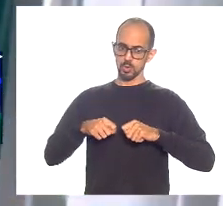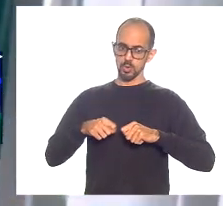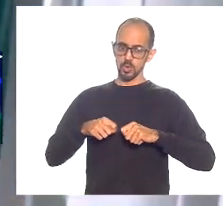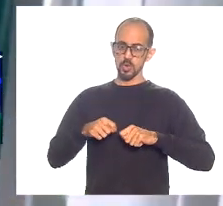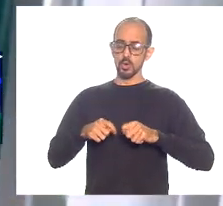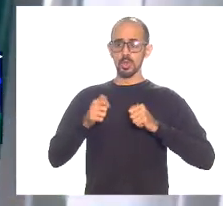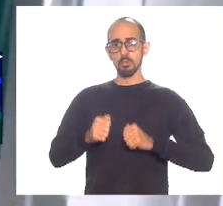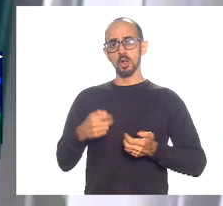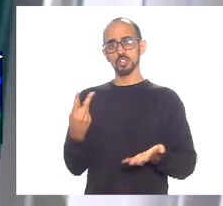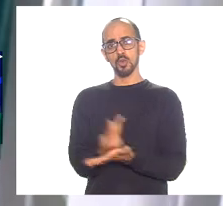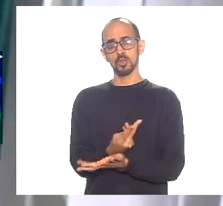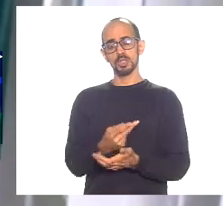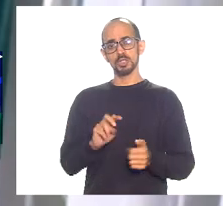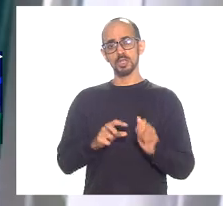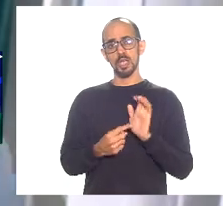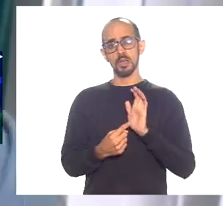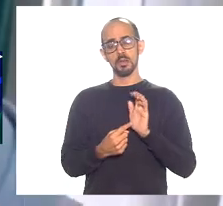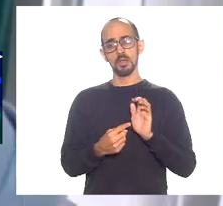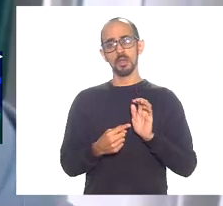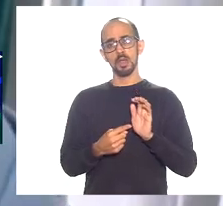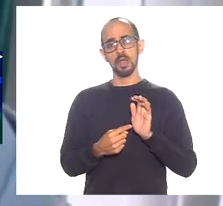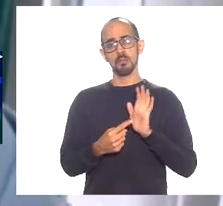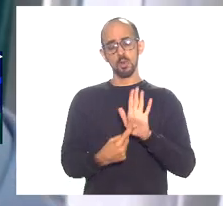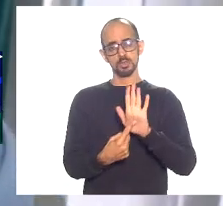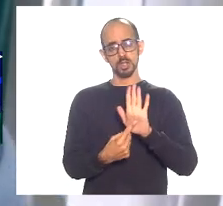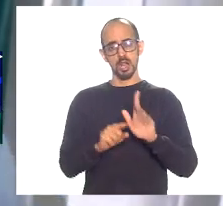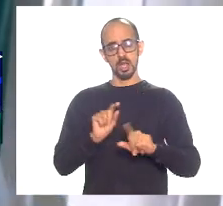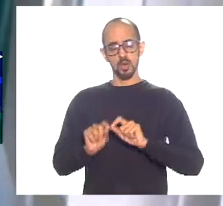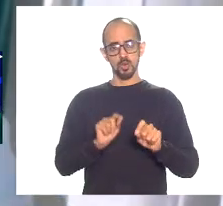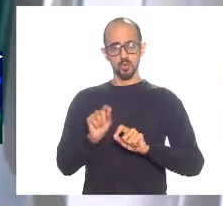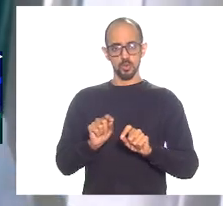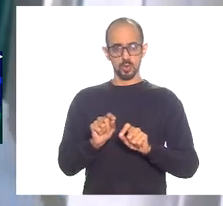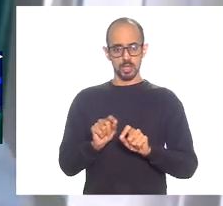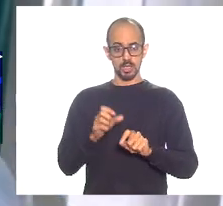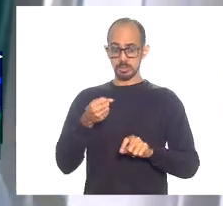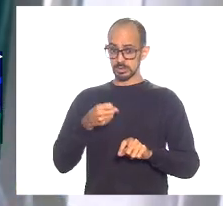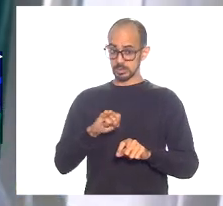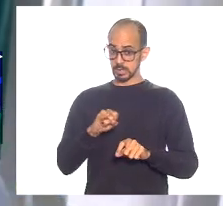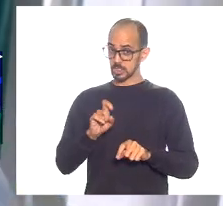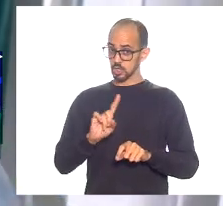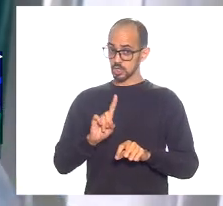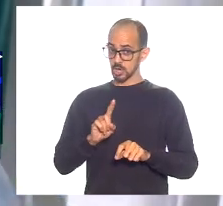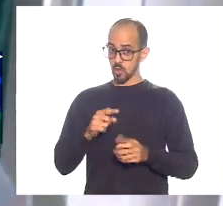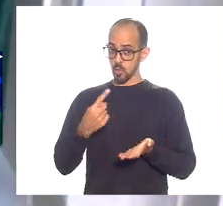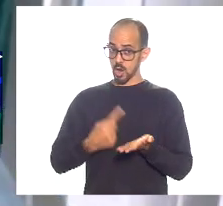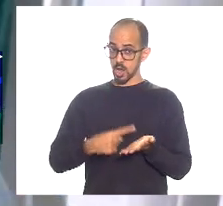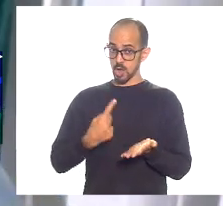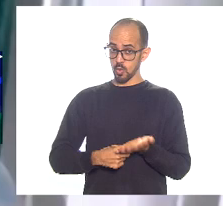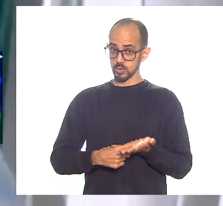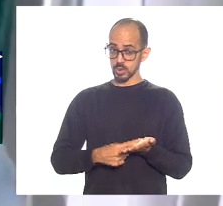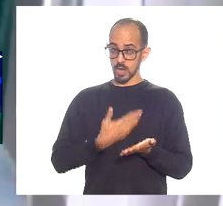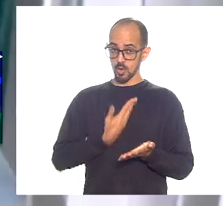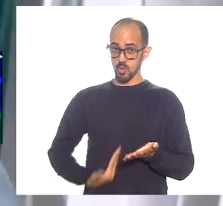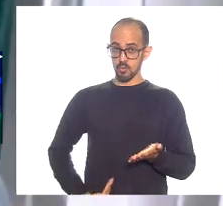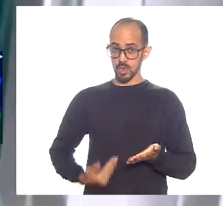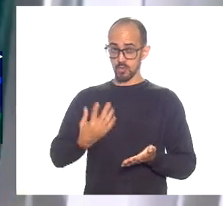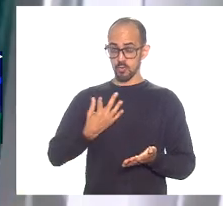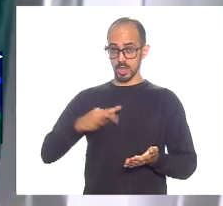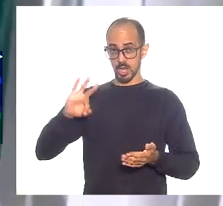pode representar deputada Martha Rocha é que aí sim se a gente não renegociar o governo federal